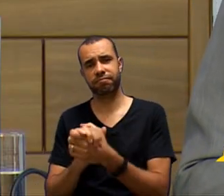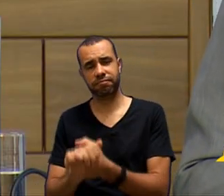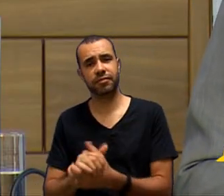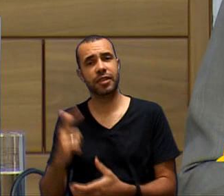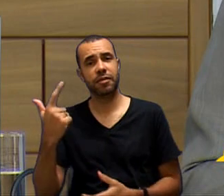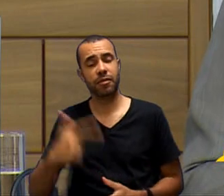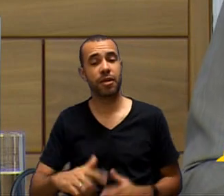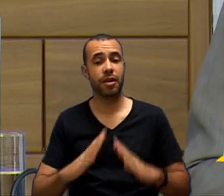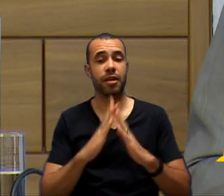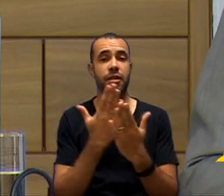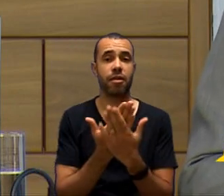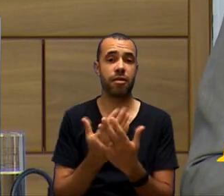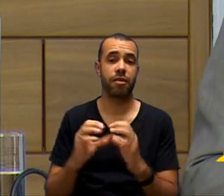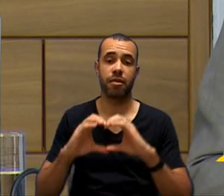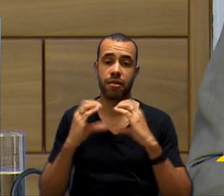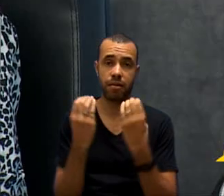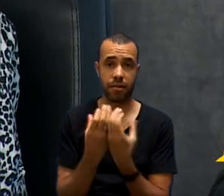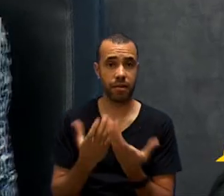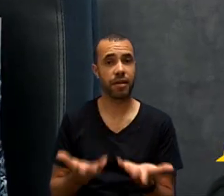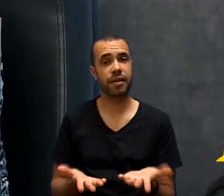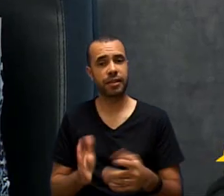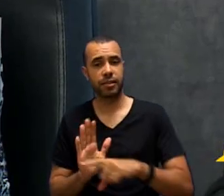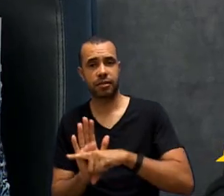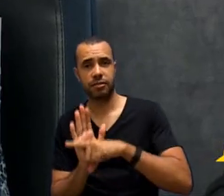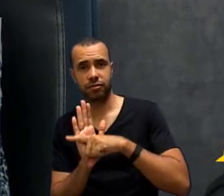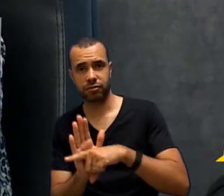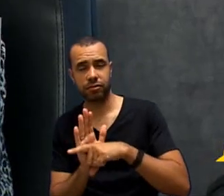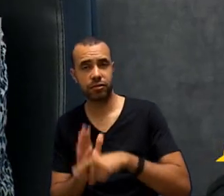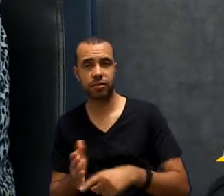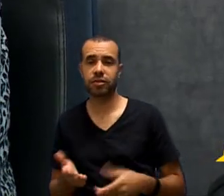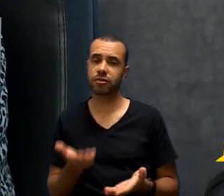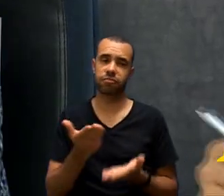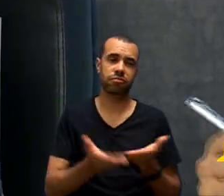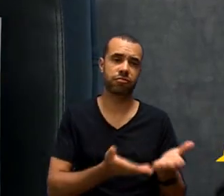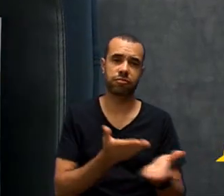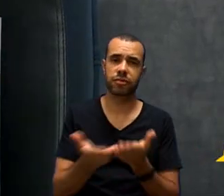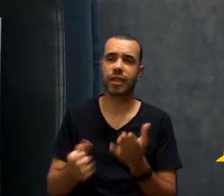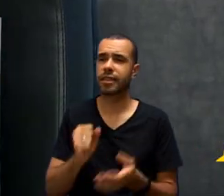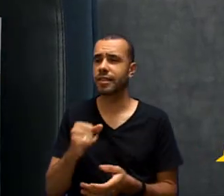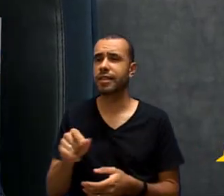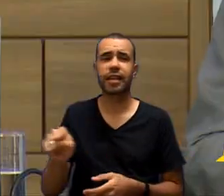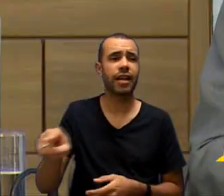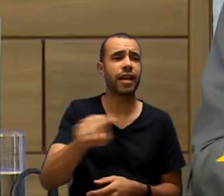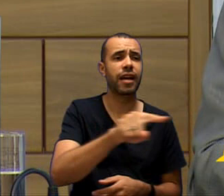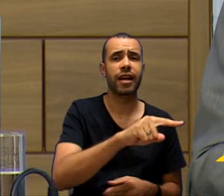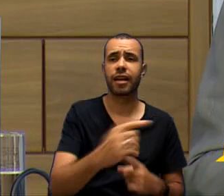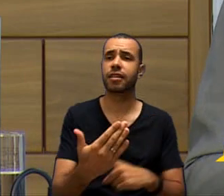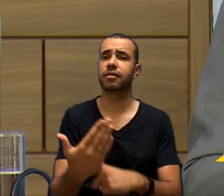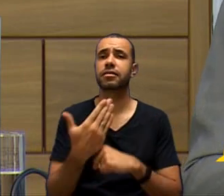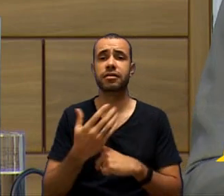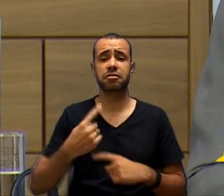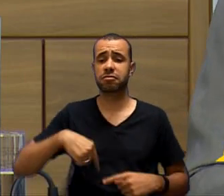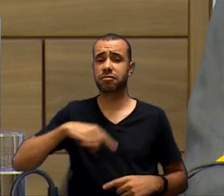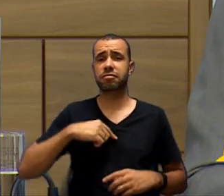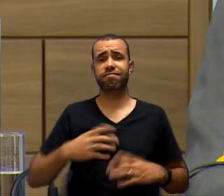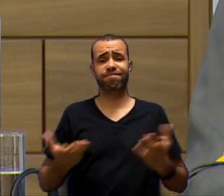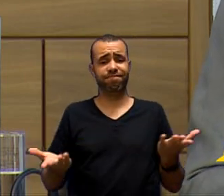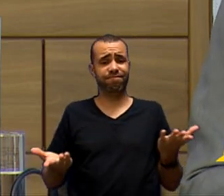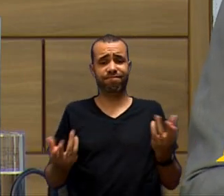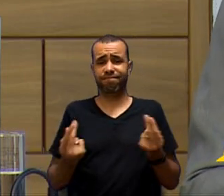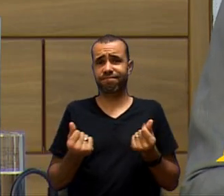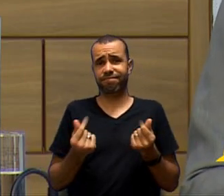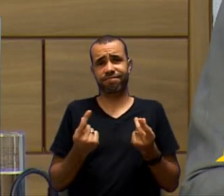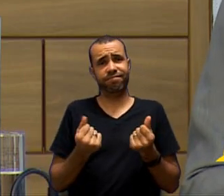do Legislativo, mas em especial de todos os servidores da casa. Sem eles não somos nada. E, por